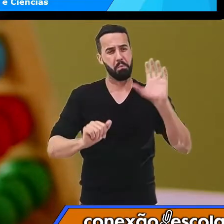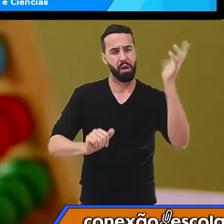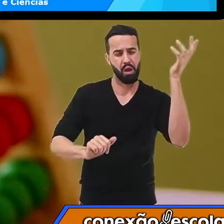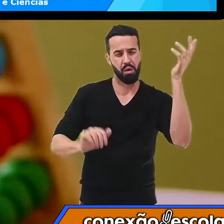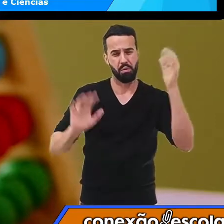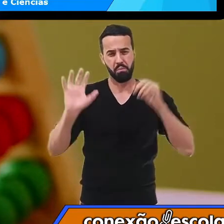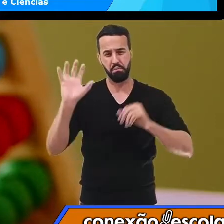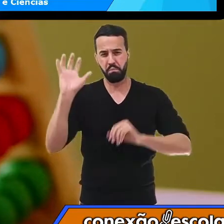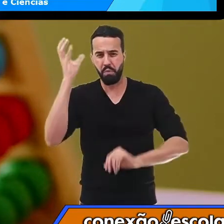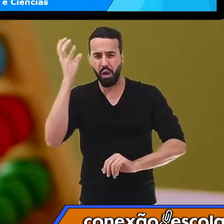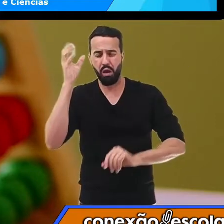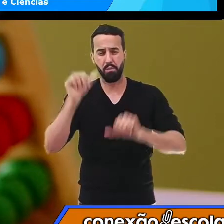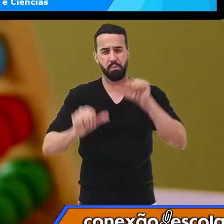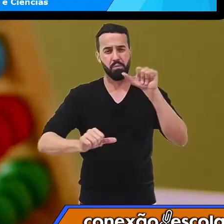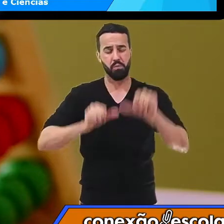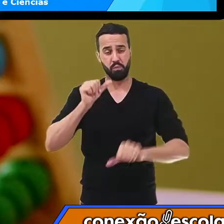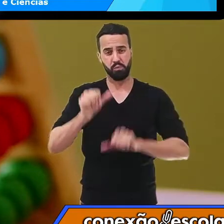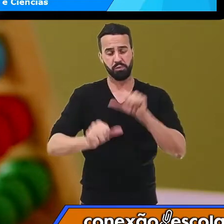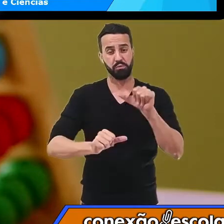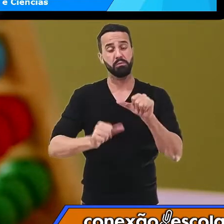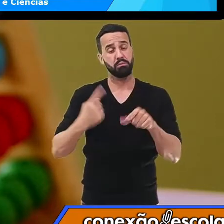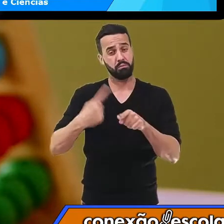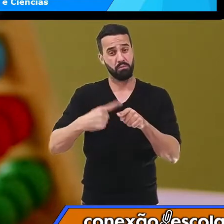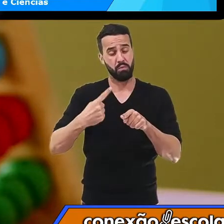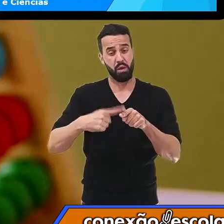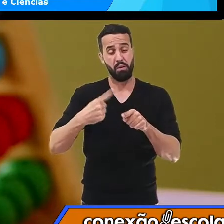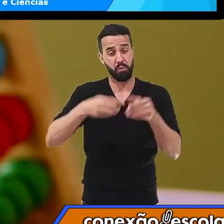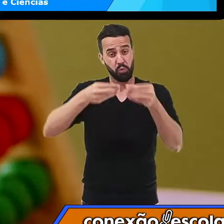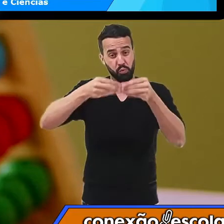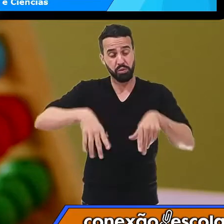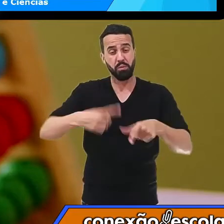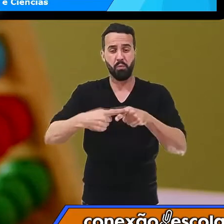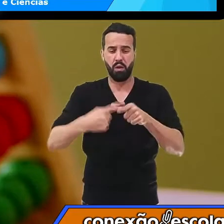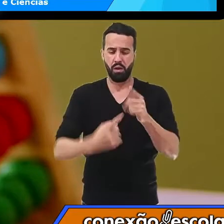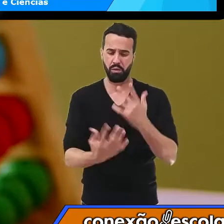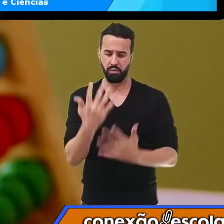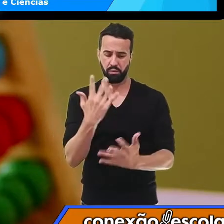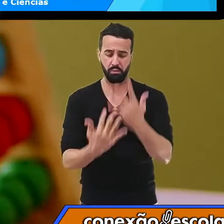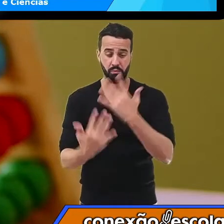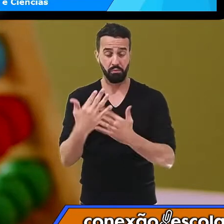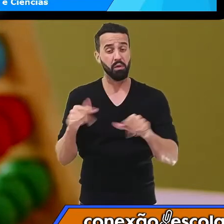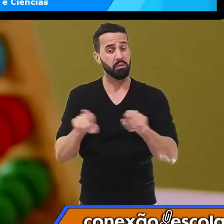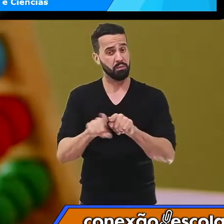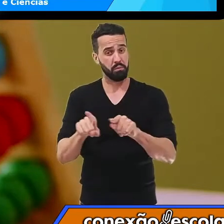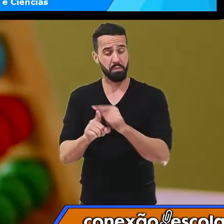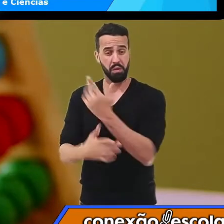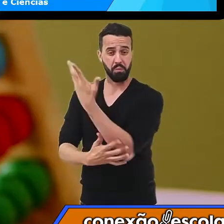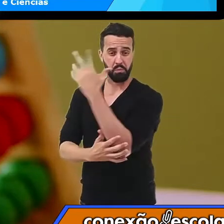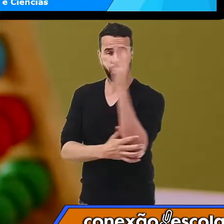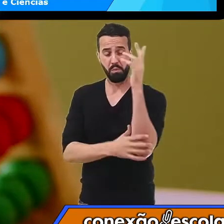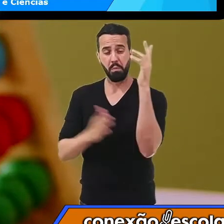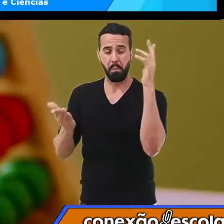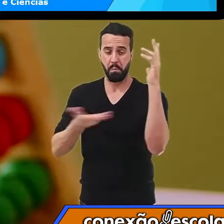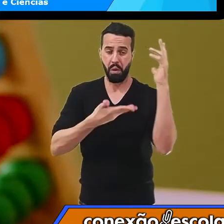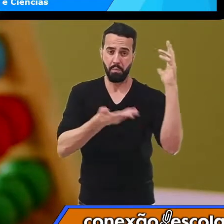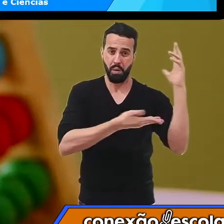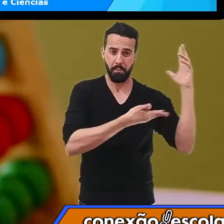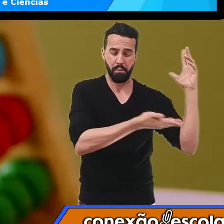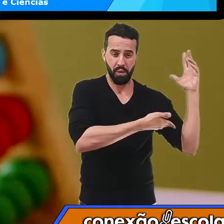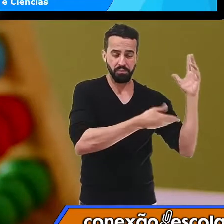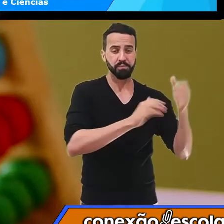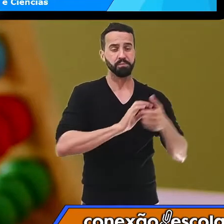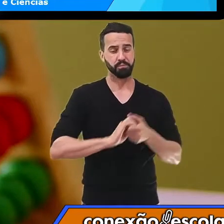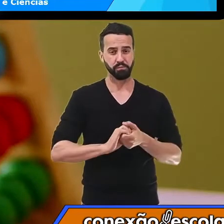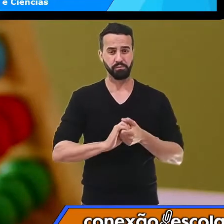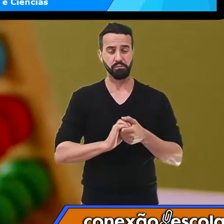associadas a queimadas e a desmatamento. Na realidade, as árvores, né,